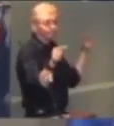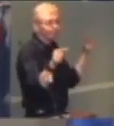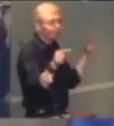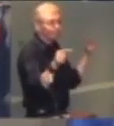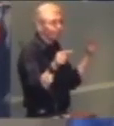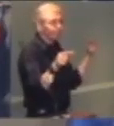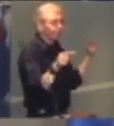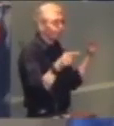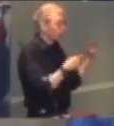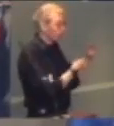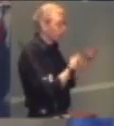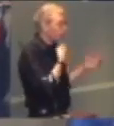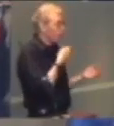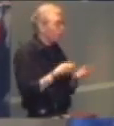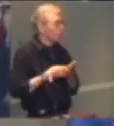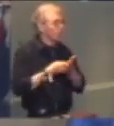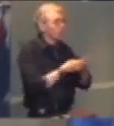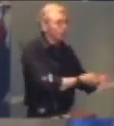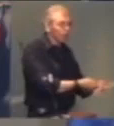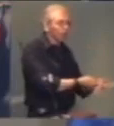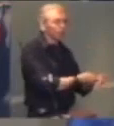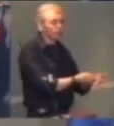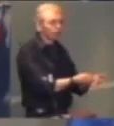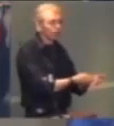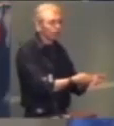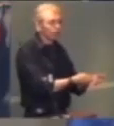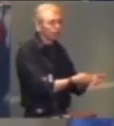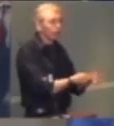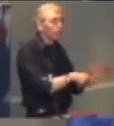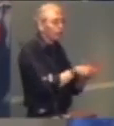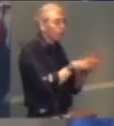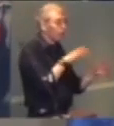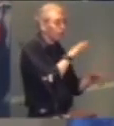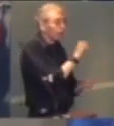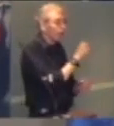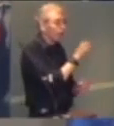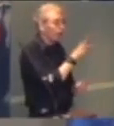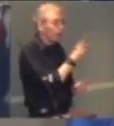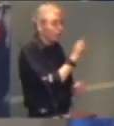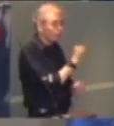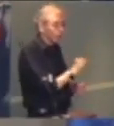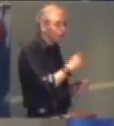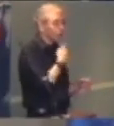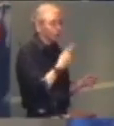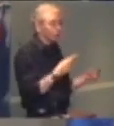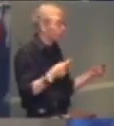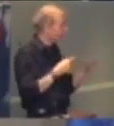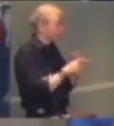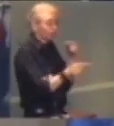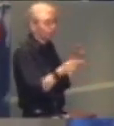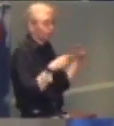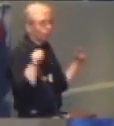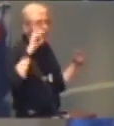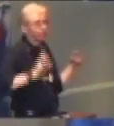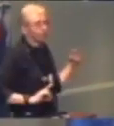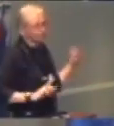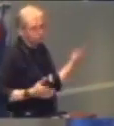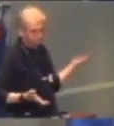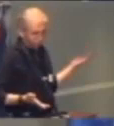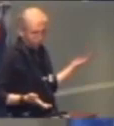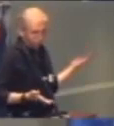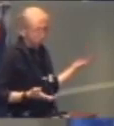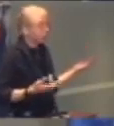imposição desta portaria de caps dentro da regulamentação da Lei do autista